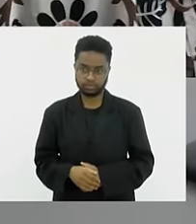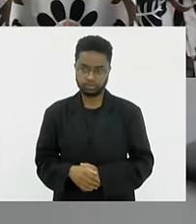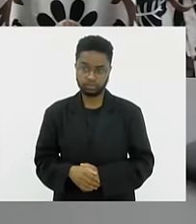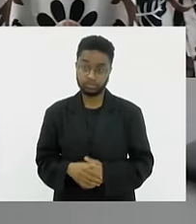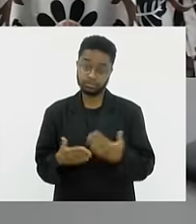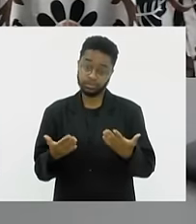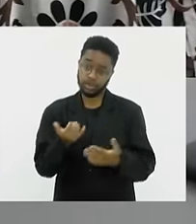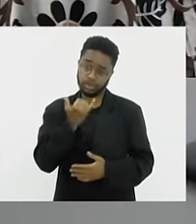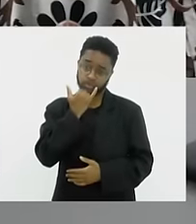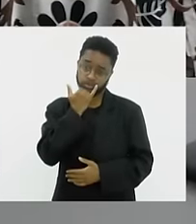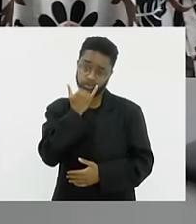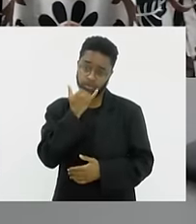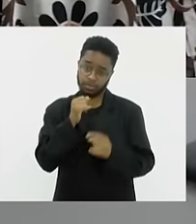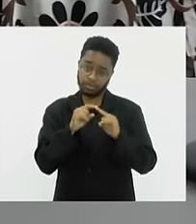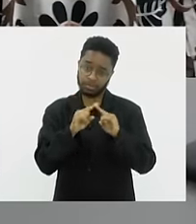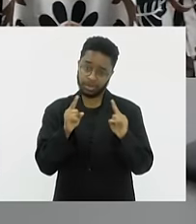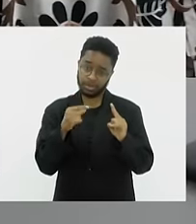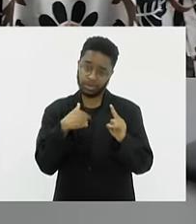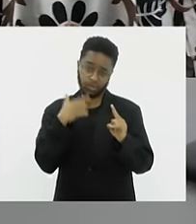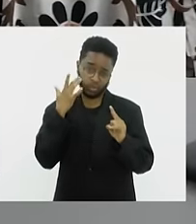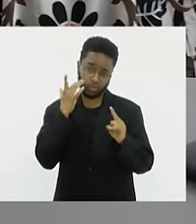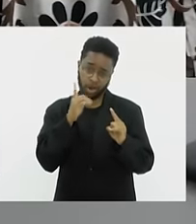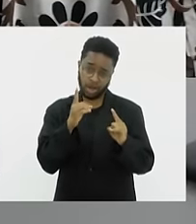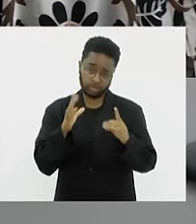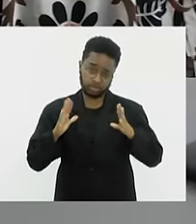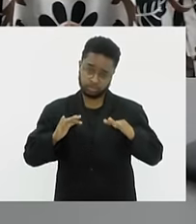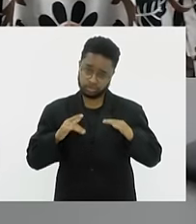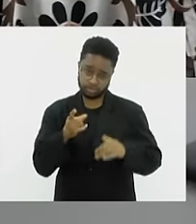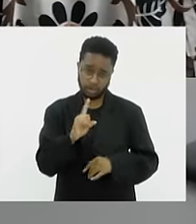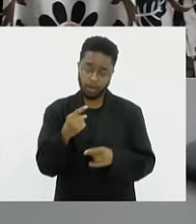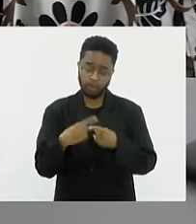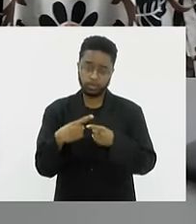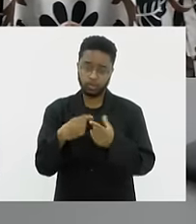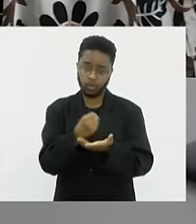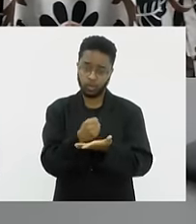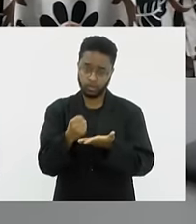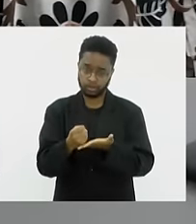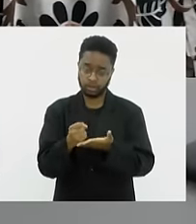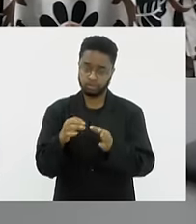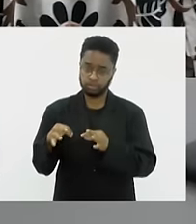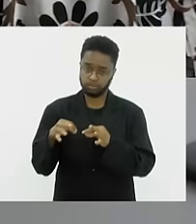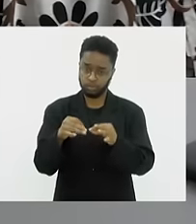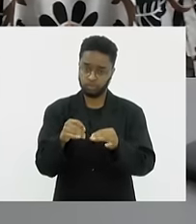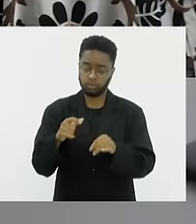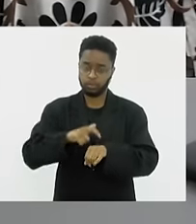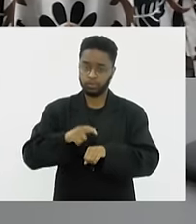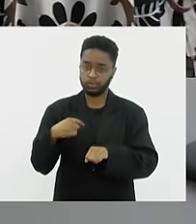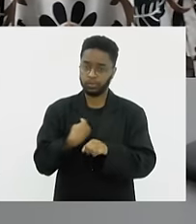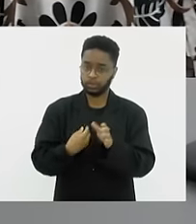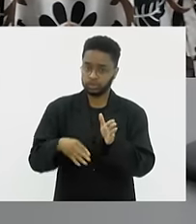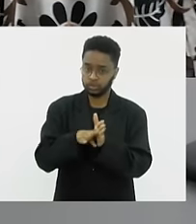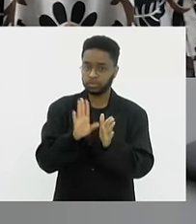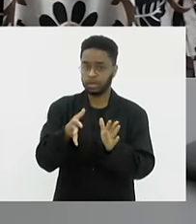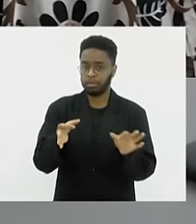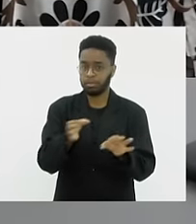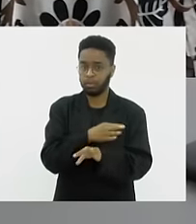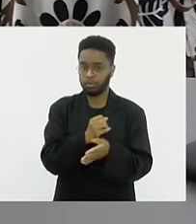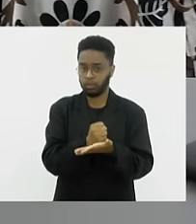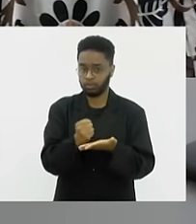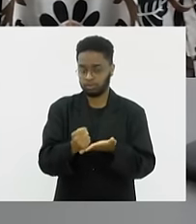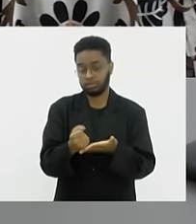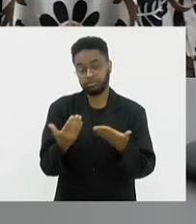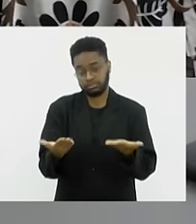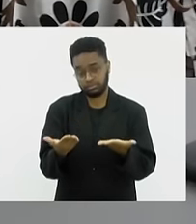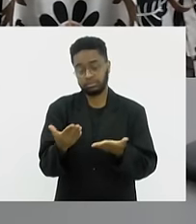senhor me desculpa, mas eu não considero mordomia, como eu falei. Todos os contratos, quando nós chegamos, eles já estavam lá. Esses contratos são